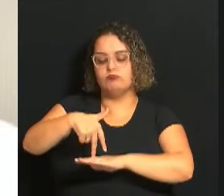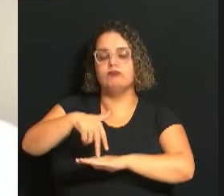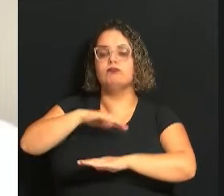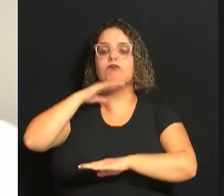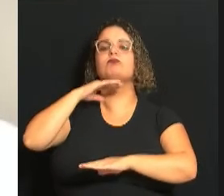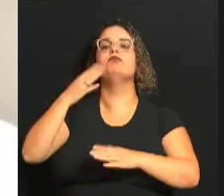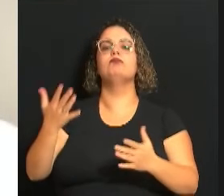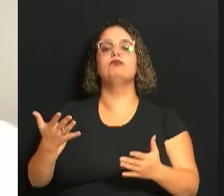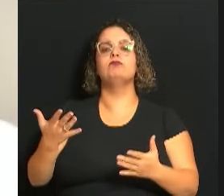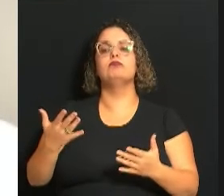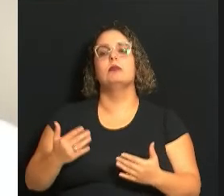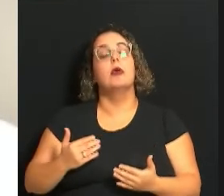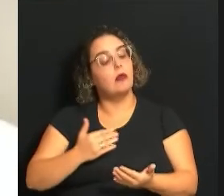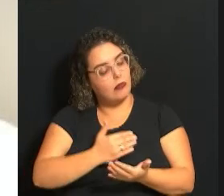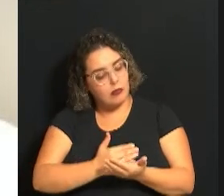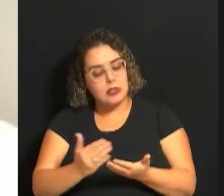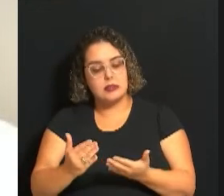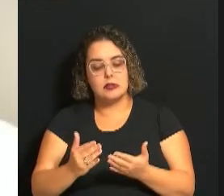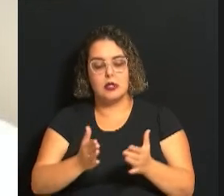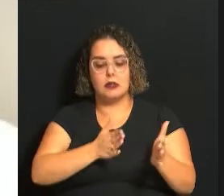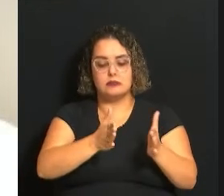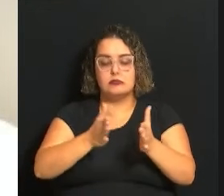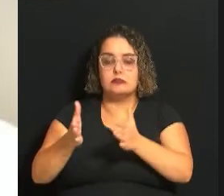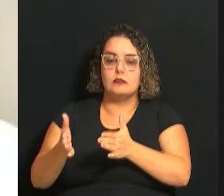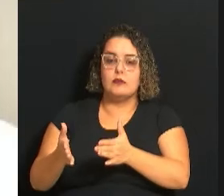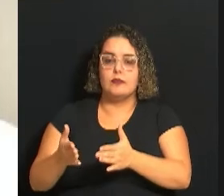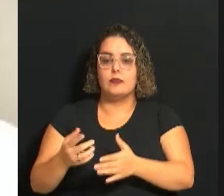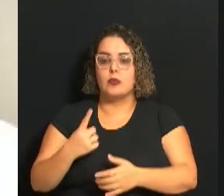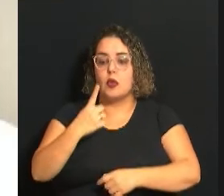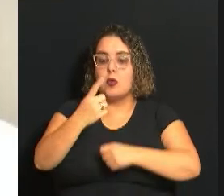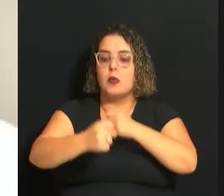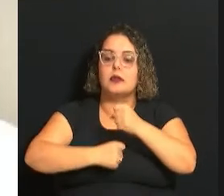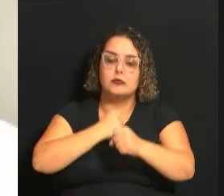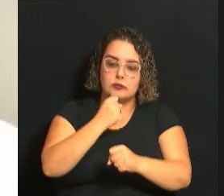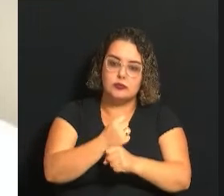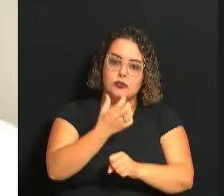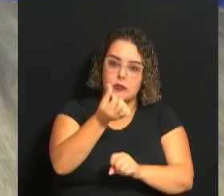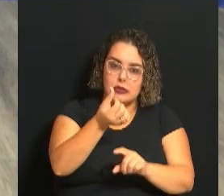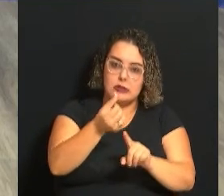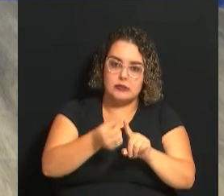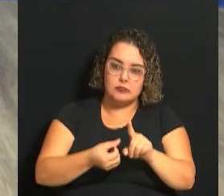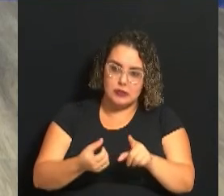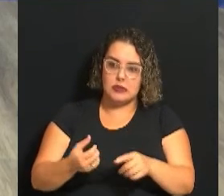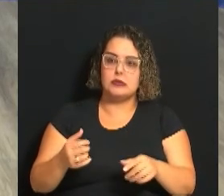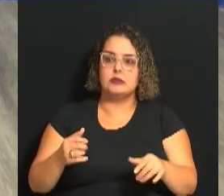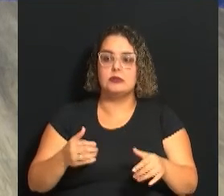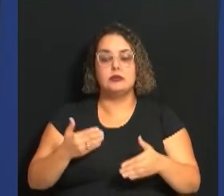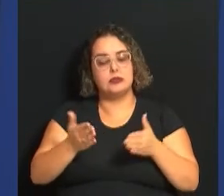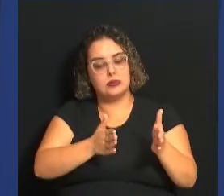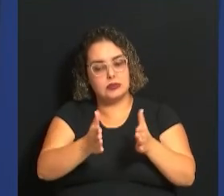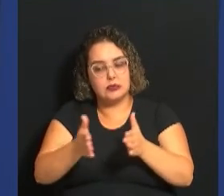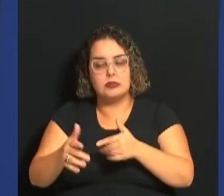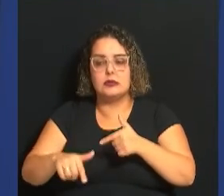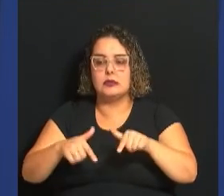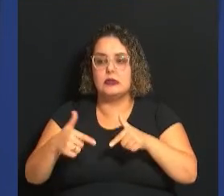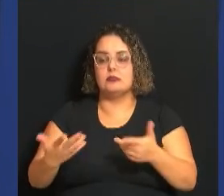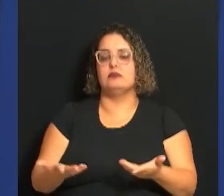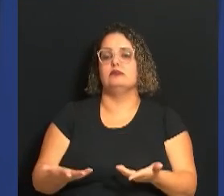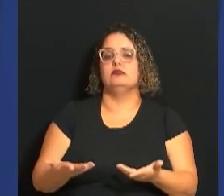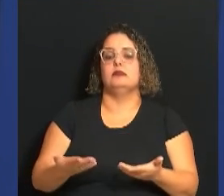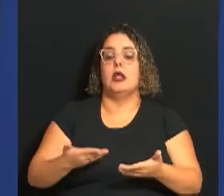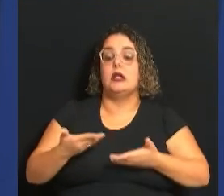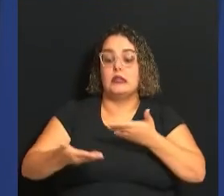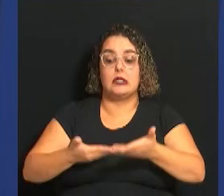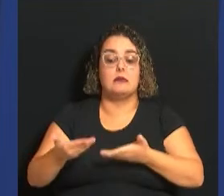um ciclo e iniciar um novo ciclo. Então, foi quase 1 ano e meio disso tudo. E por que começar a anotar todos esses